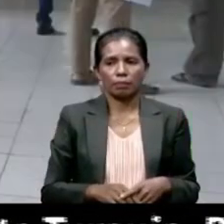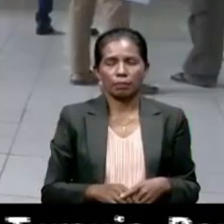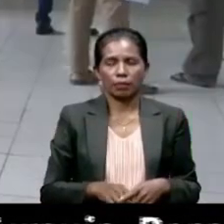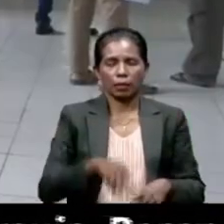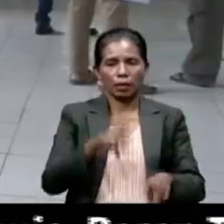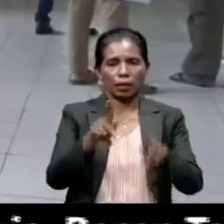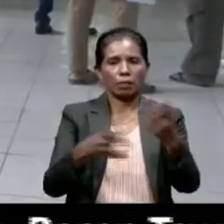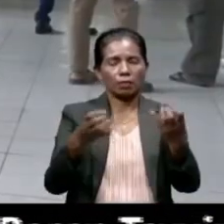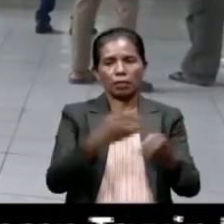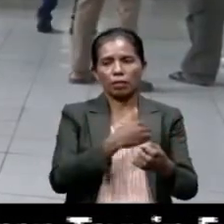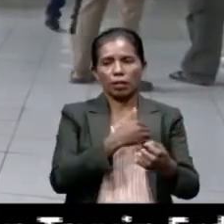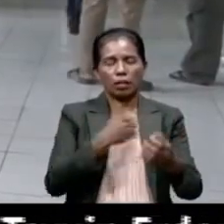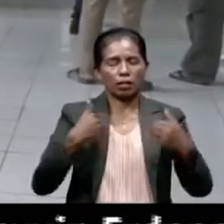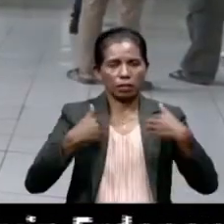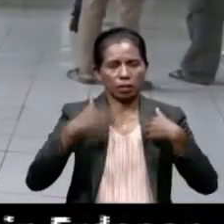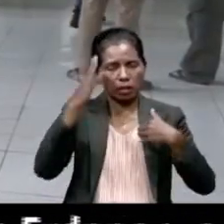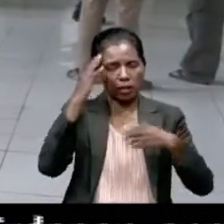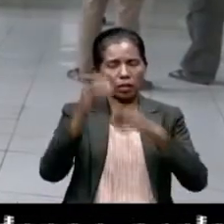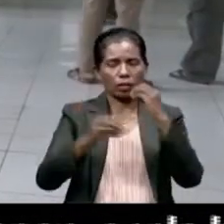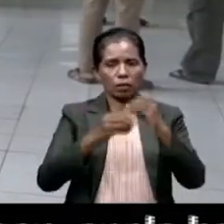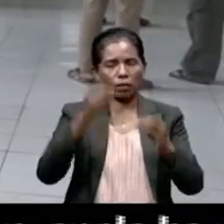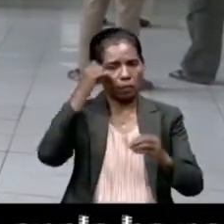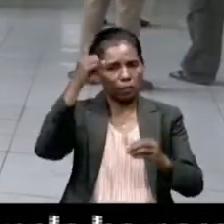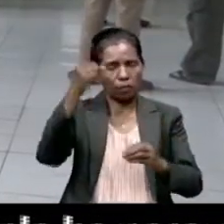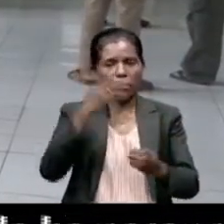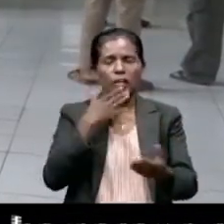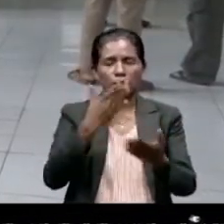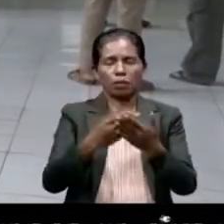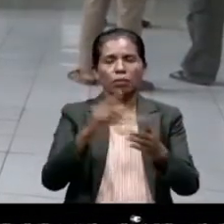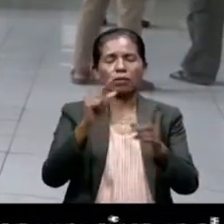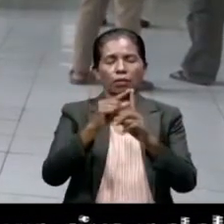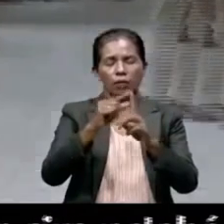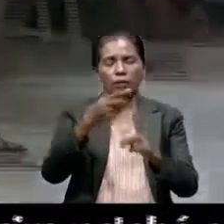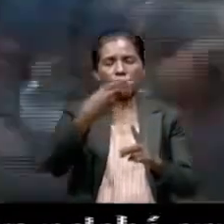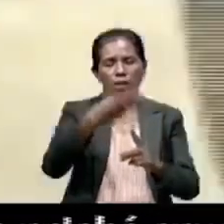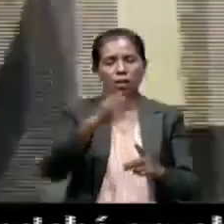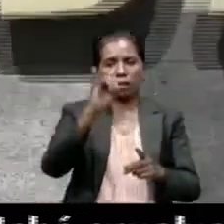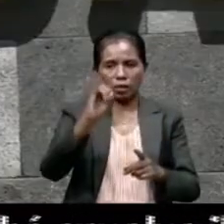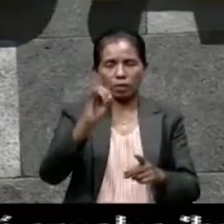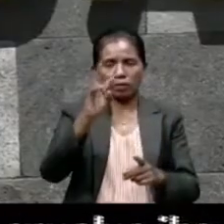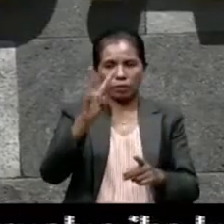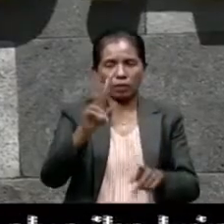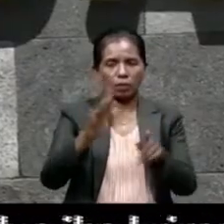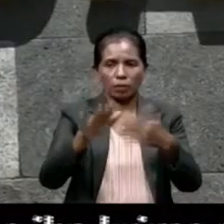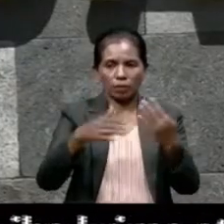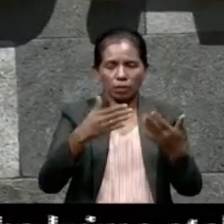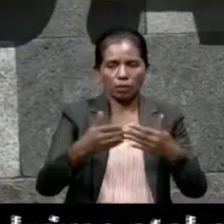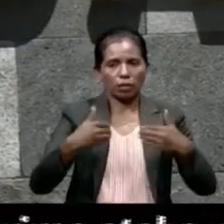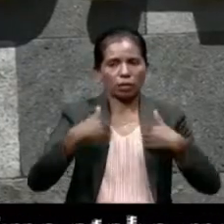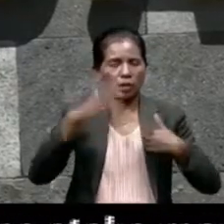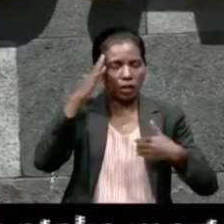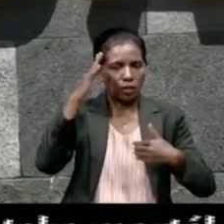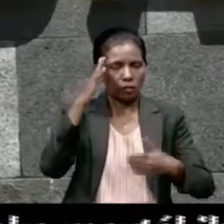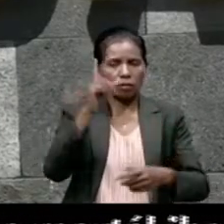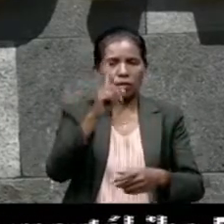Ema barak sedau iha conhecimento no compreensão dia kona balia fona HIV sida. Tambane ema hotu iha pensamento ida